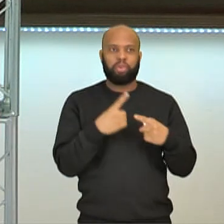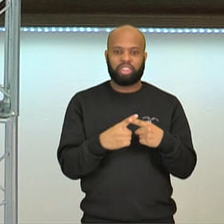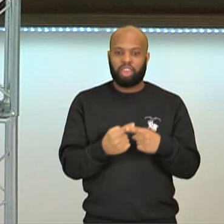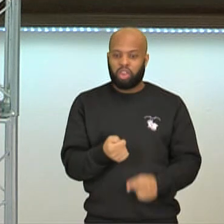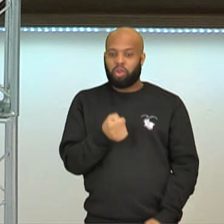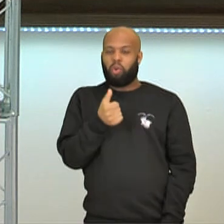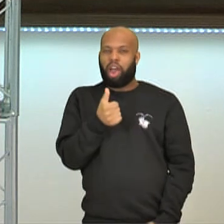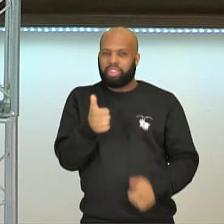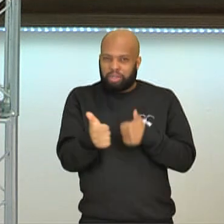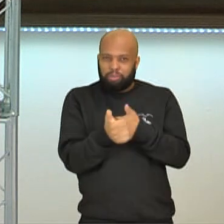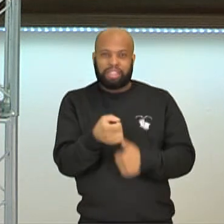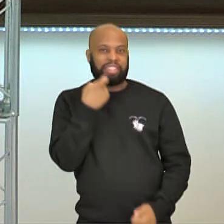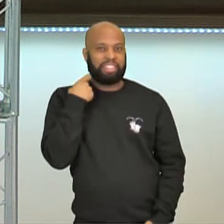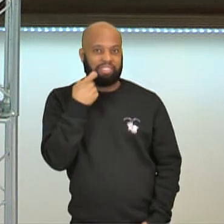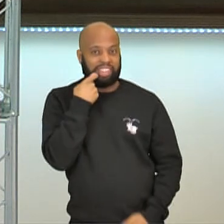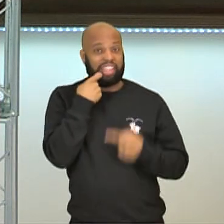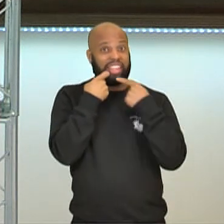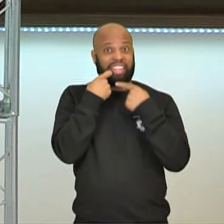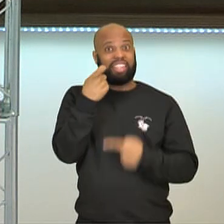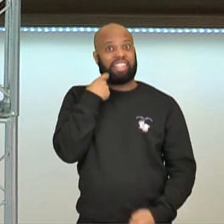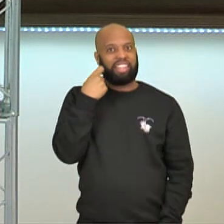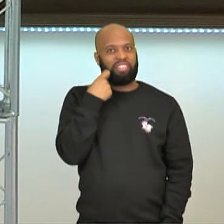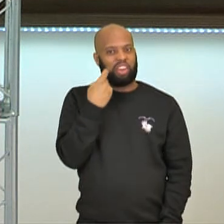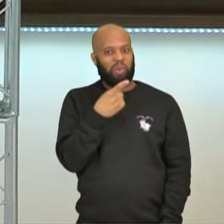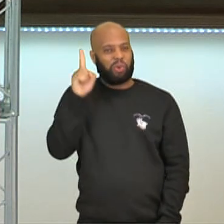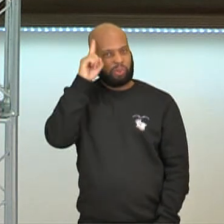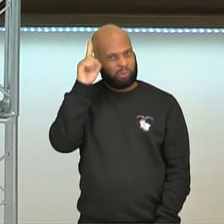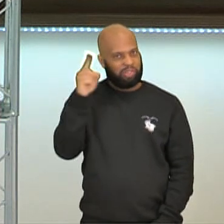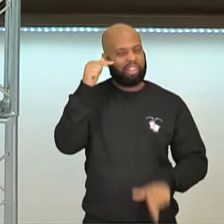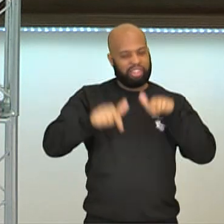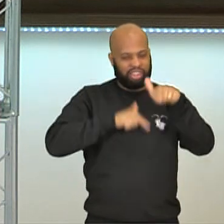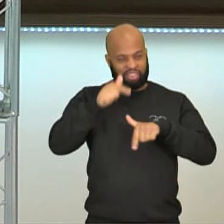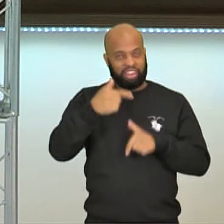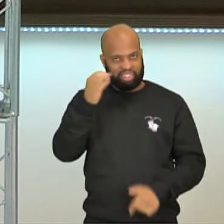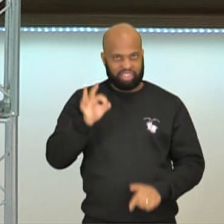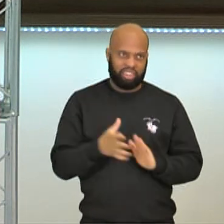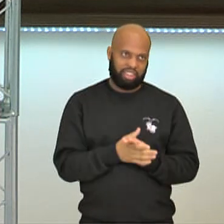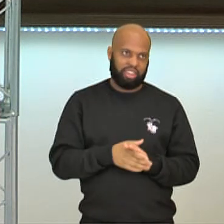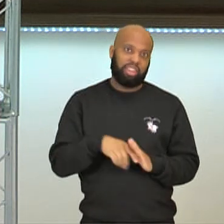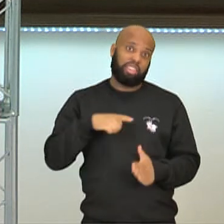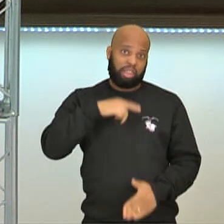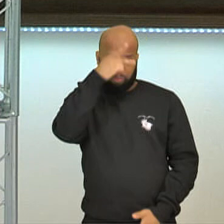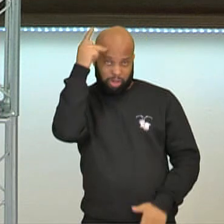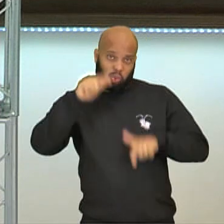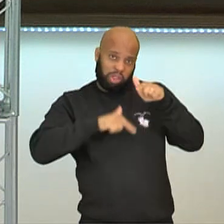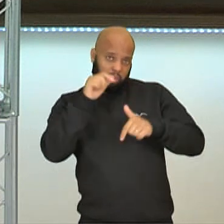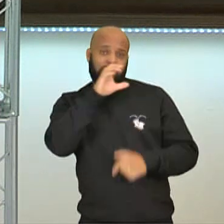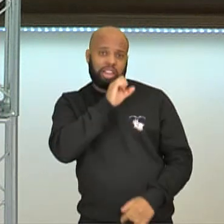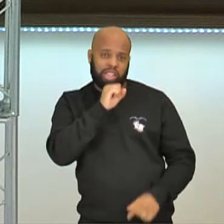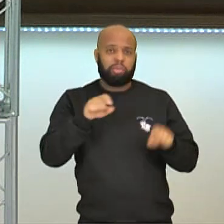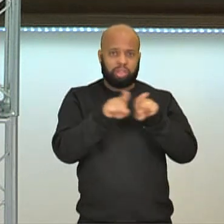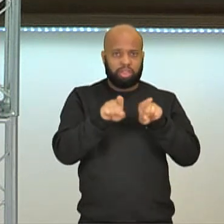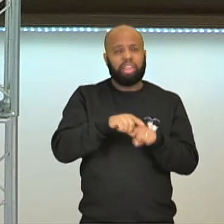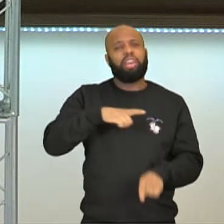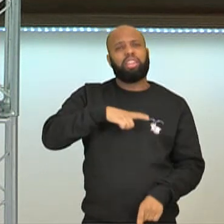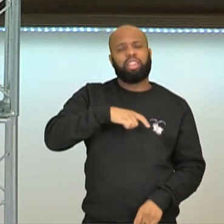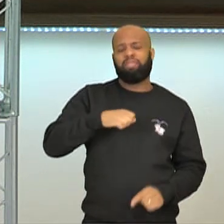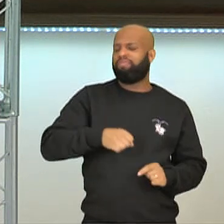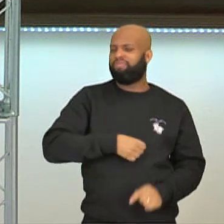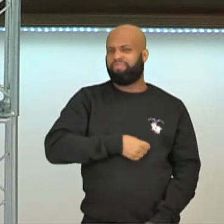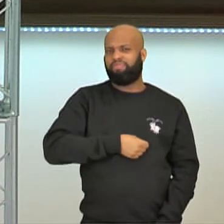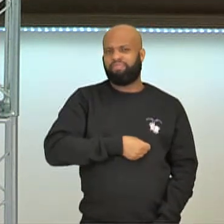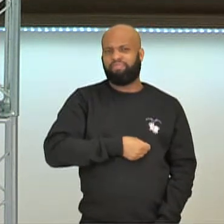antecede a sexta-feira. E na sexta-feira é o último dia que a gente trabalha. Às vezes eu trabalho no sábado. Existem